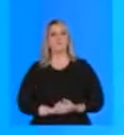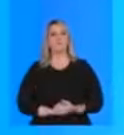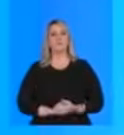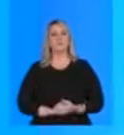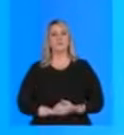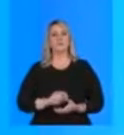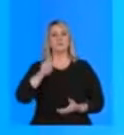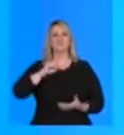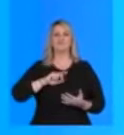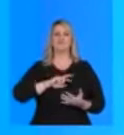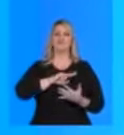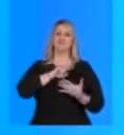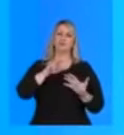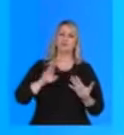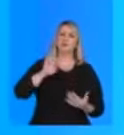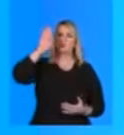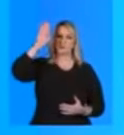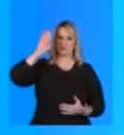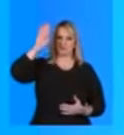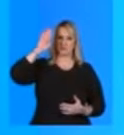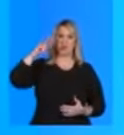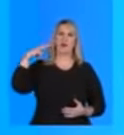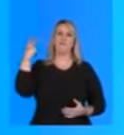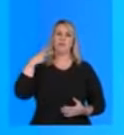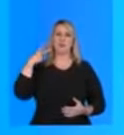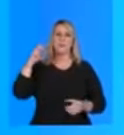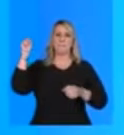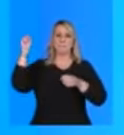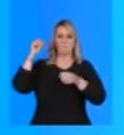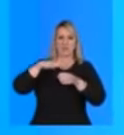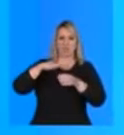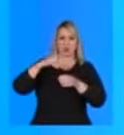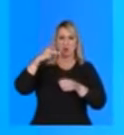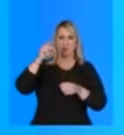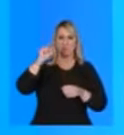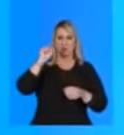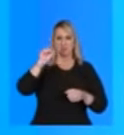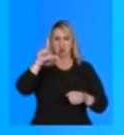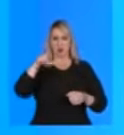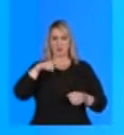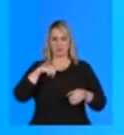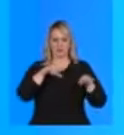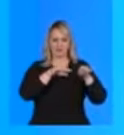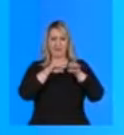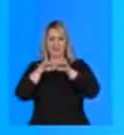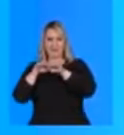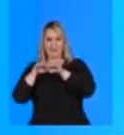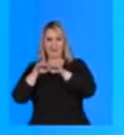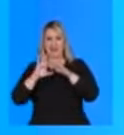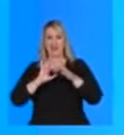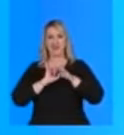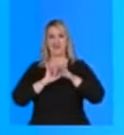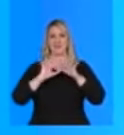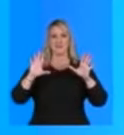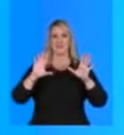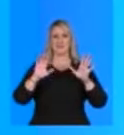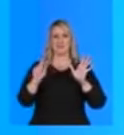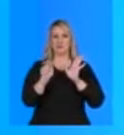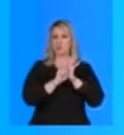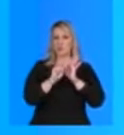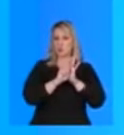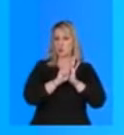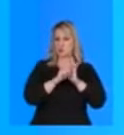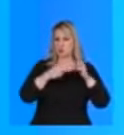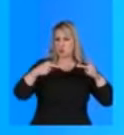freo vários candidatos a vereador do pessol tem como plataforma política legalização das drogas